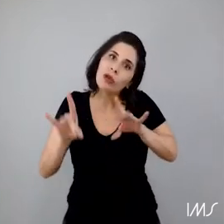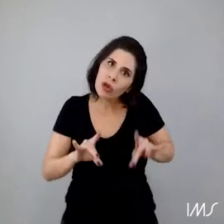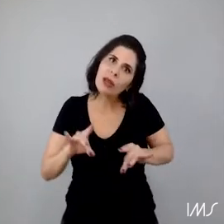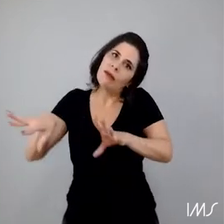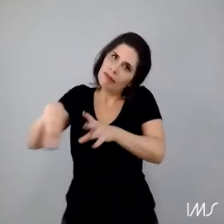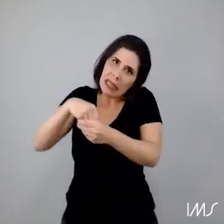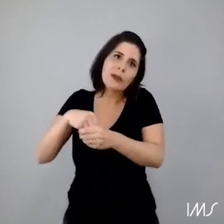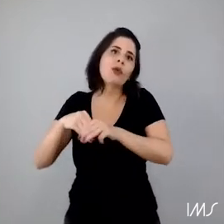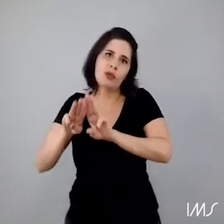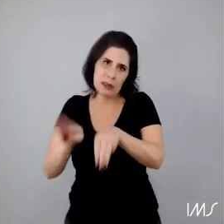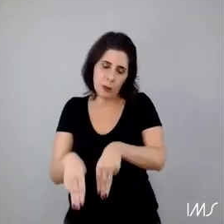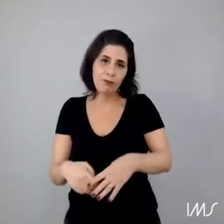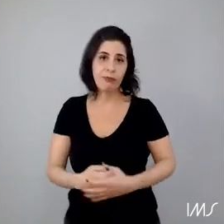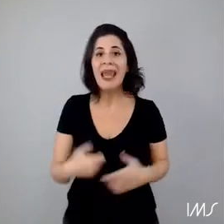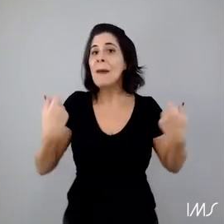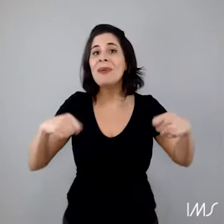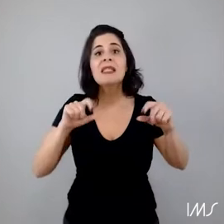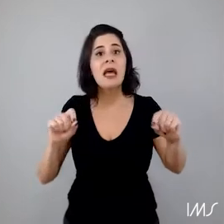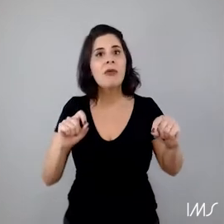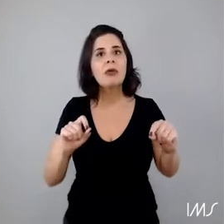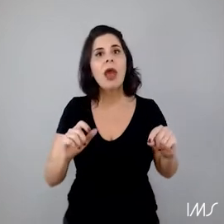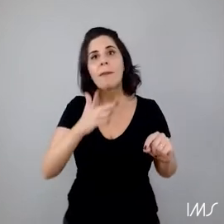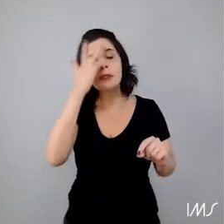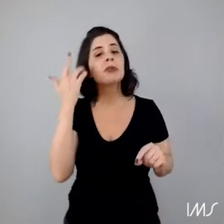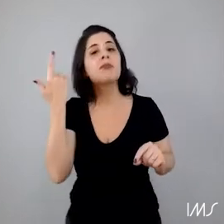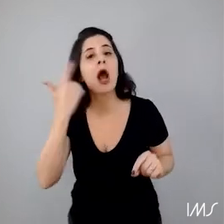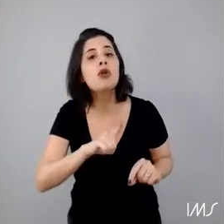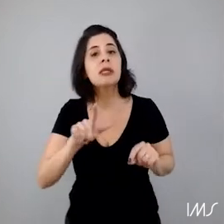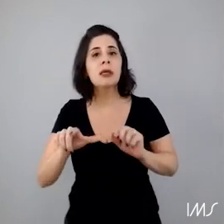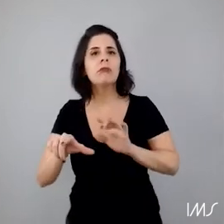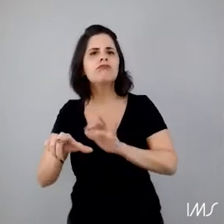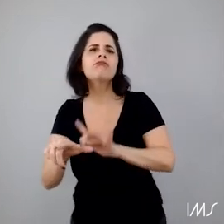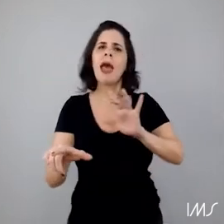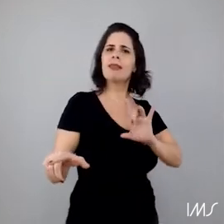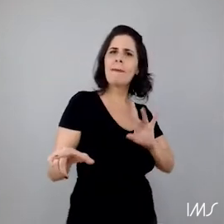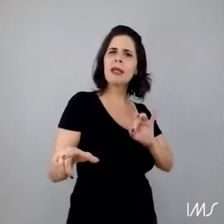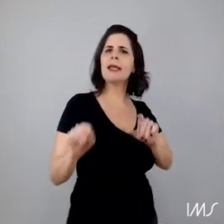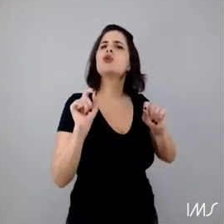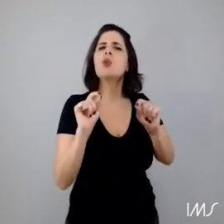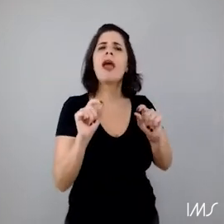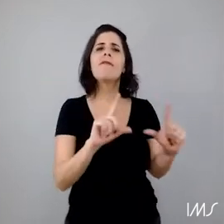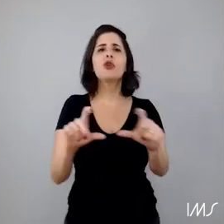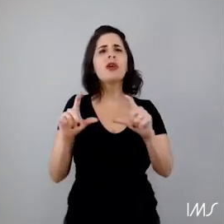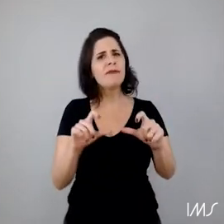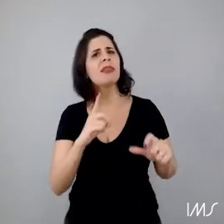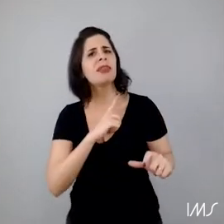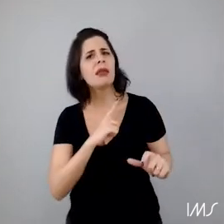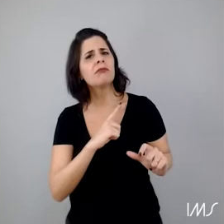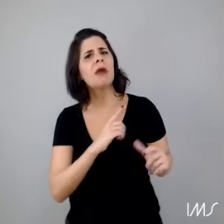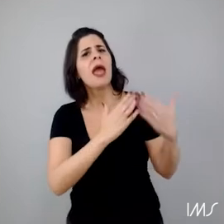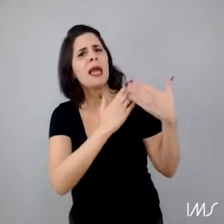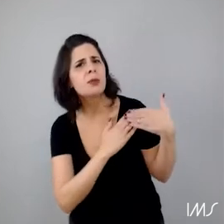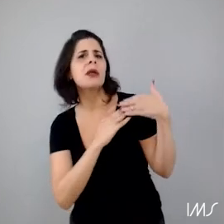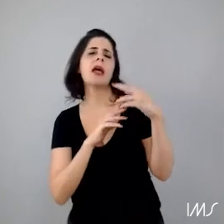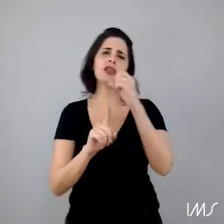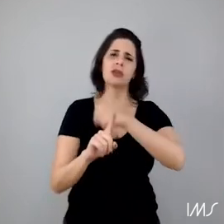existentes. Era necessário, em breve, tornar-se agentes da emancipação do papel social da fotografia, e não só no Brasil, mas na